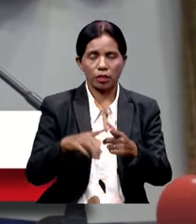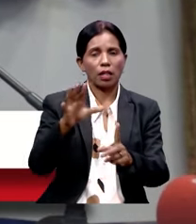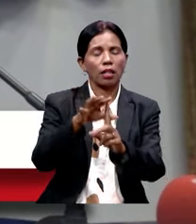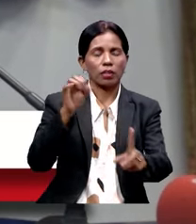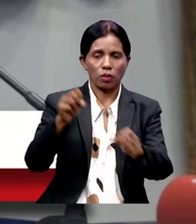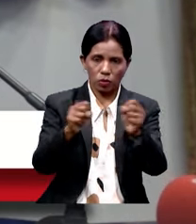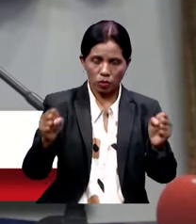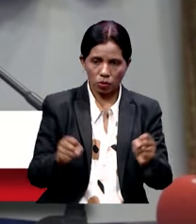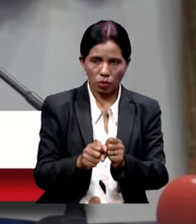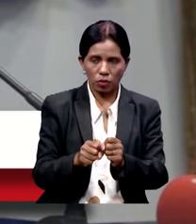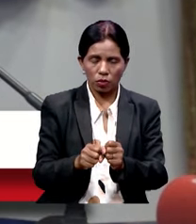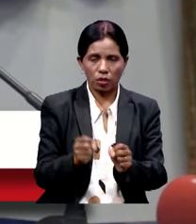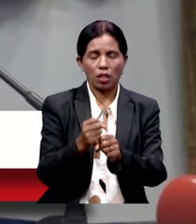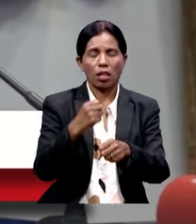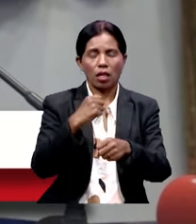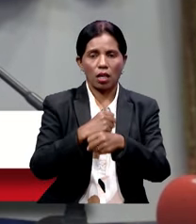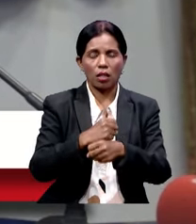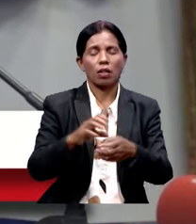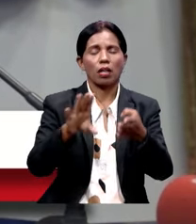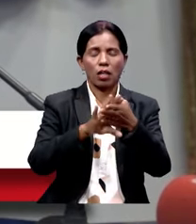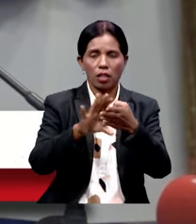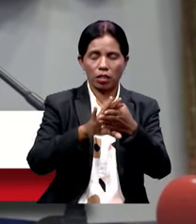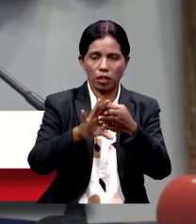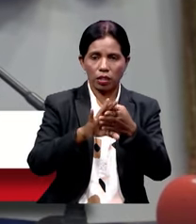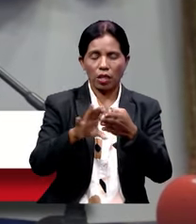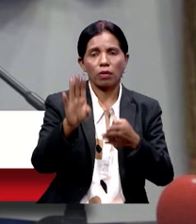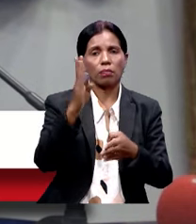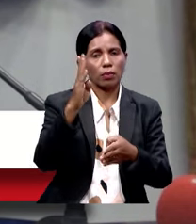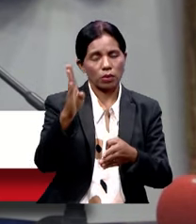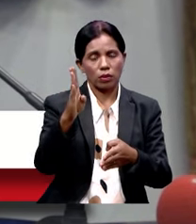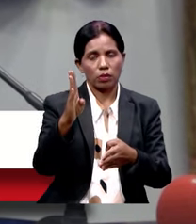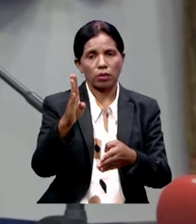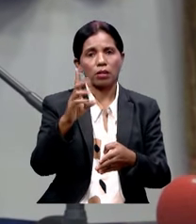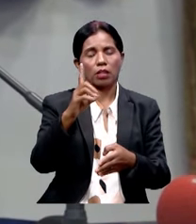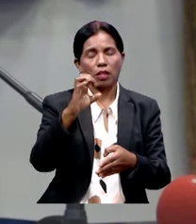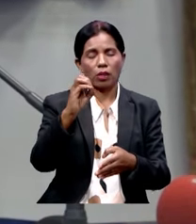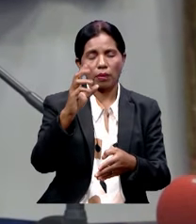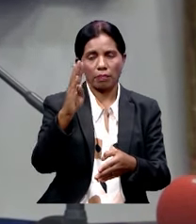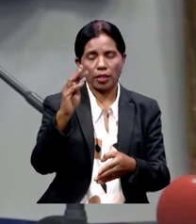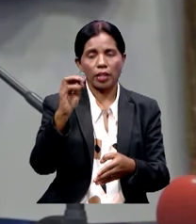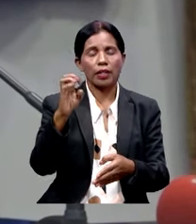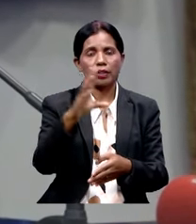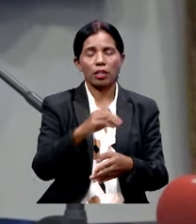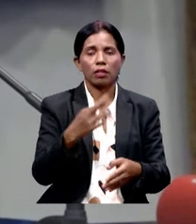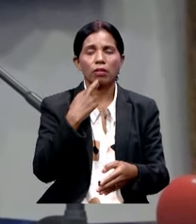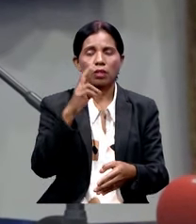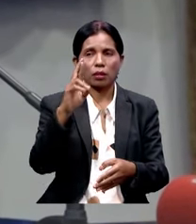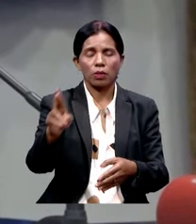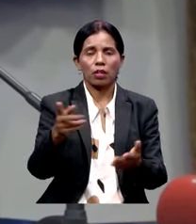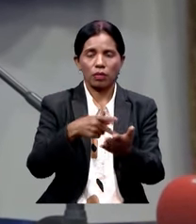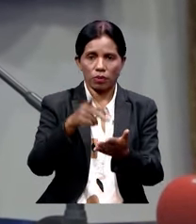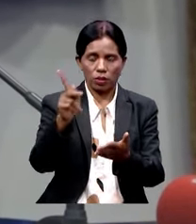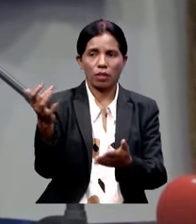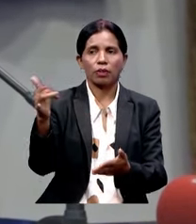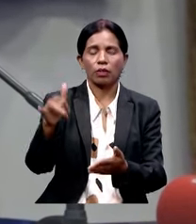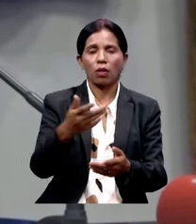se lança cartão eleitor biométrico. Não é atual saída. A tu corresponde pagamento certo. Ou